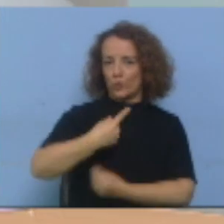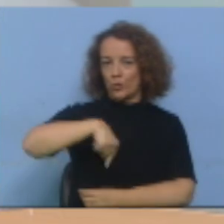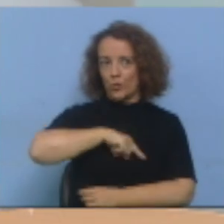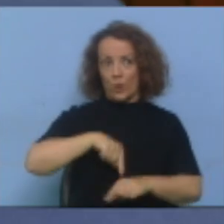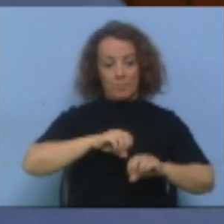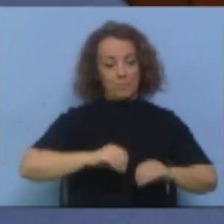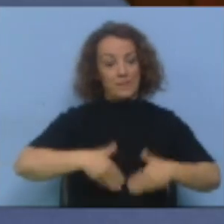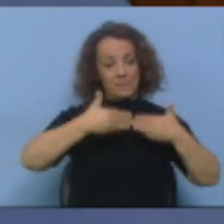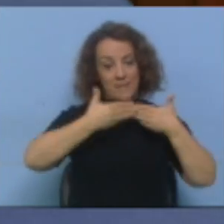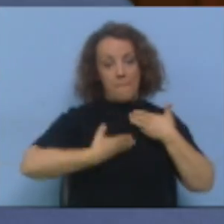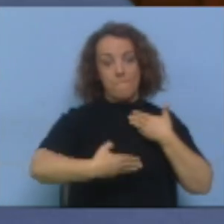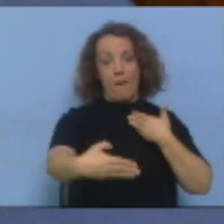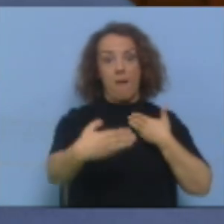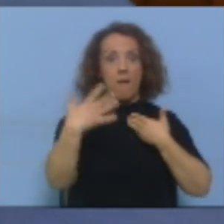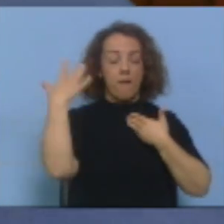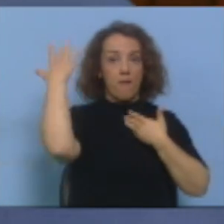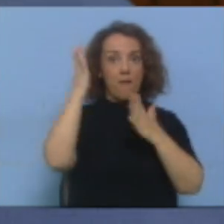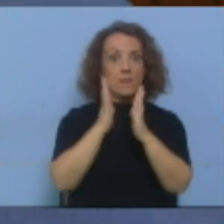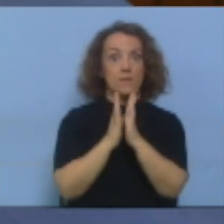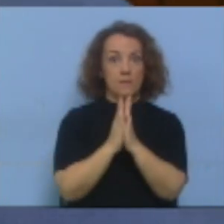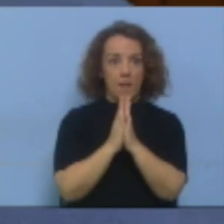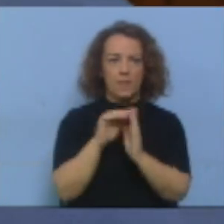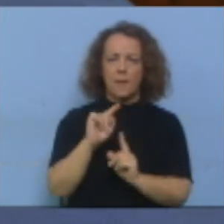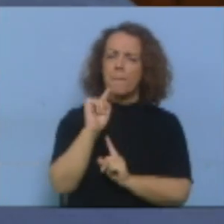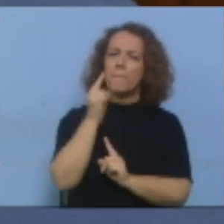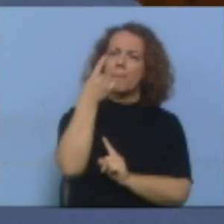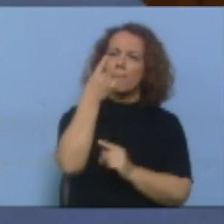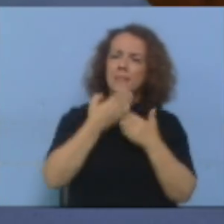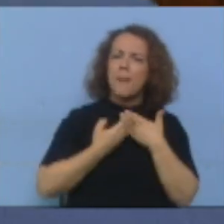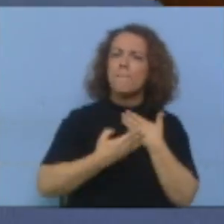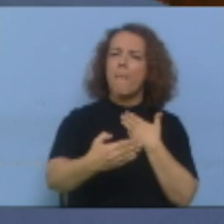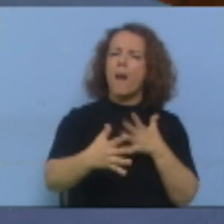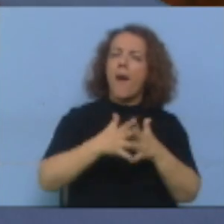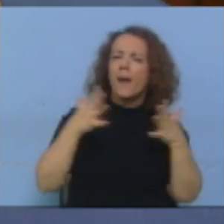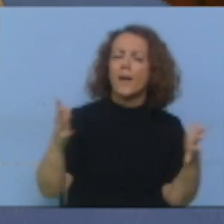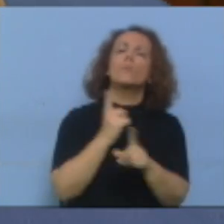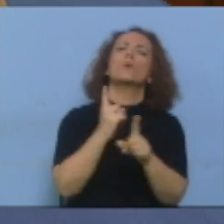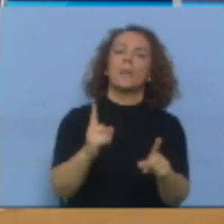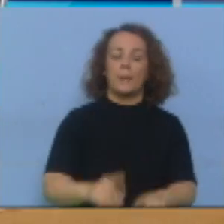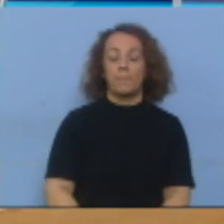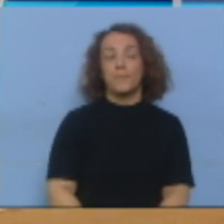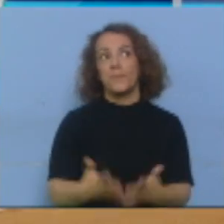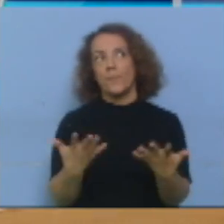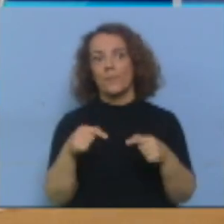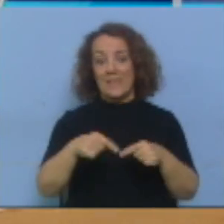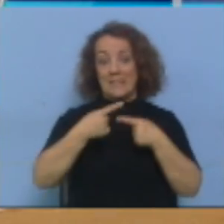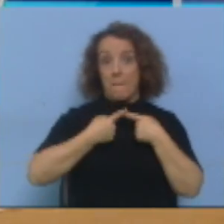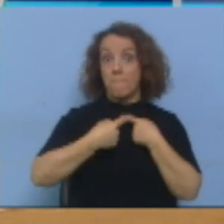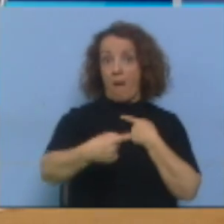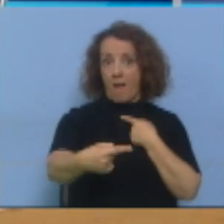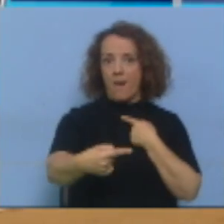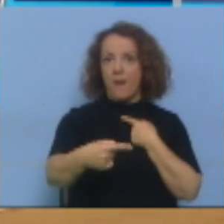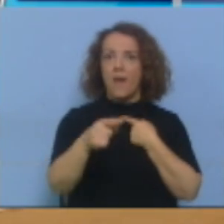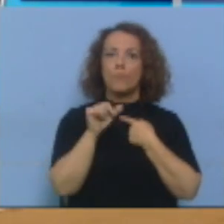de Semana Santa. Dizemos que é a Semana Maior porquê? Porque nela se concentra ou